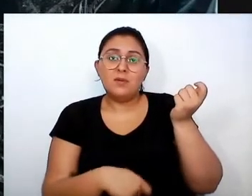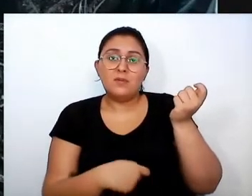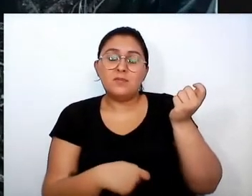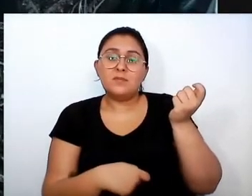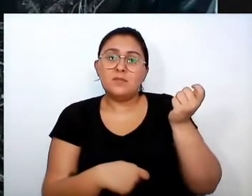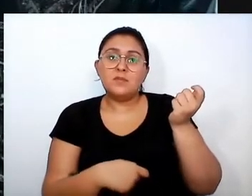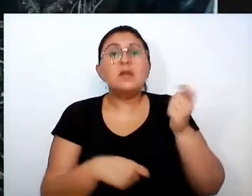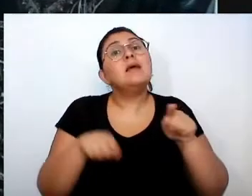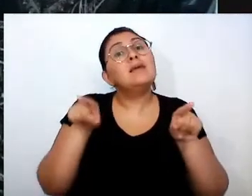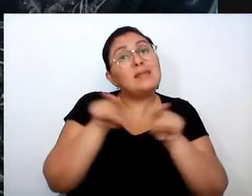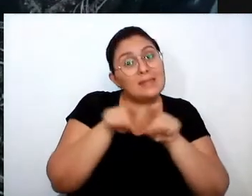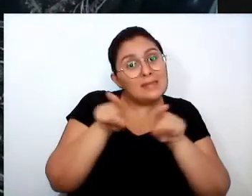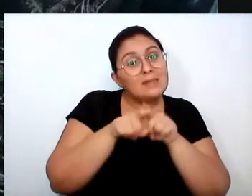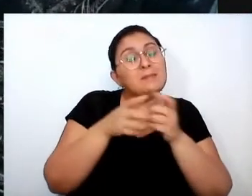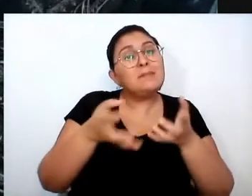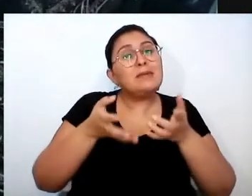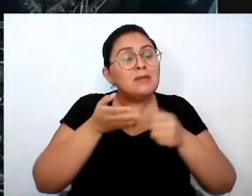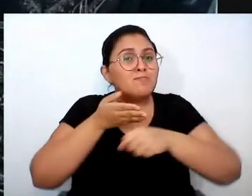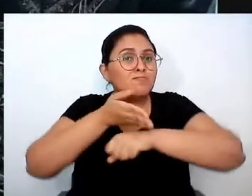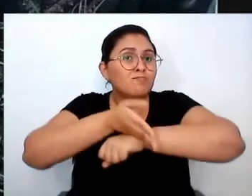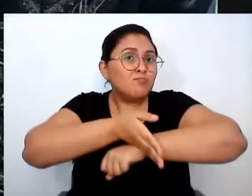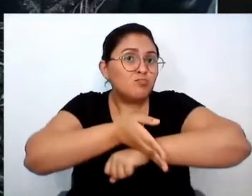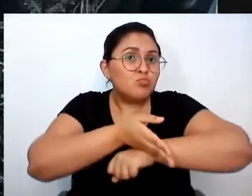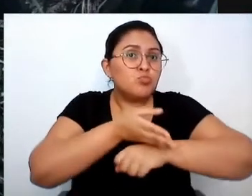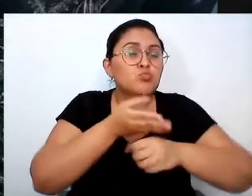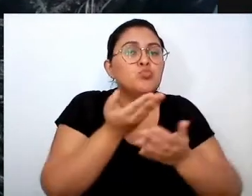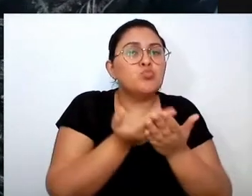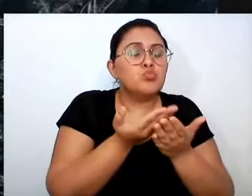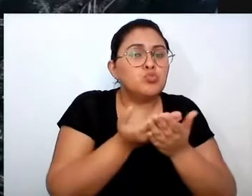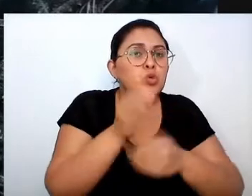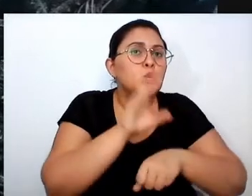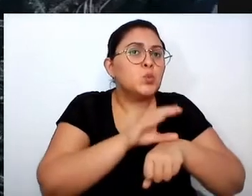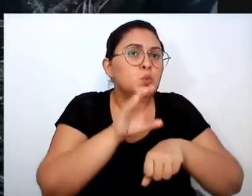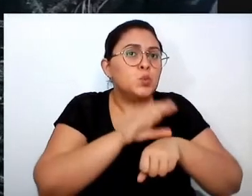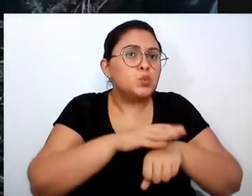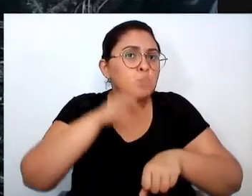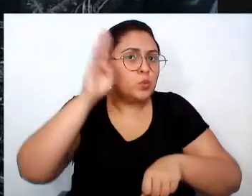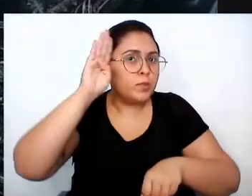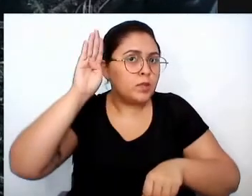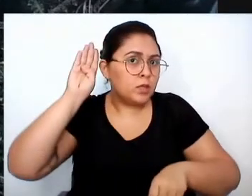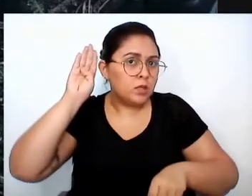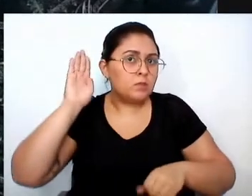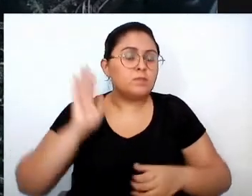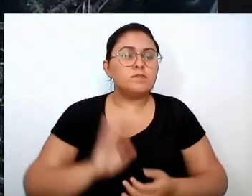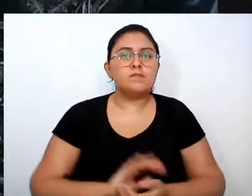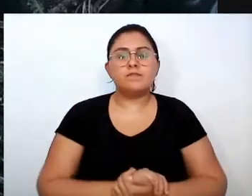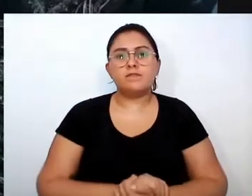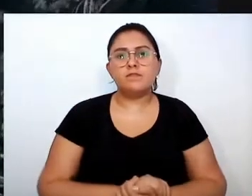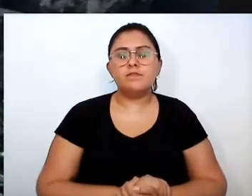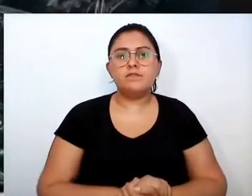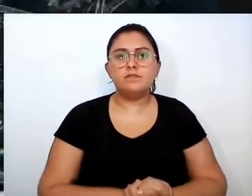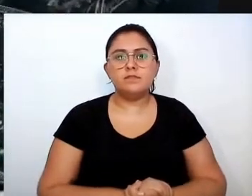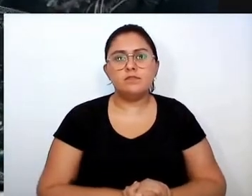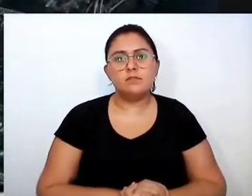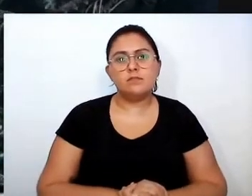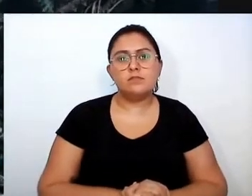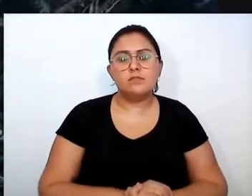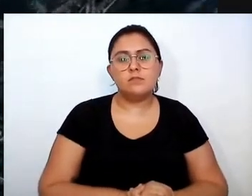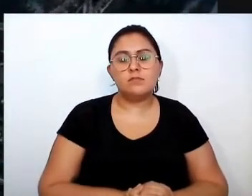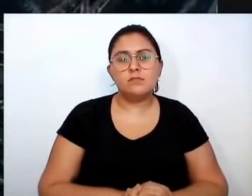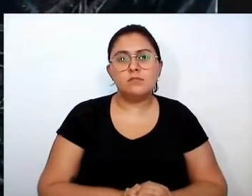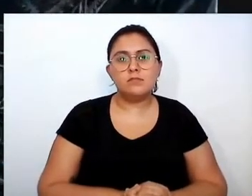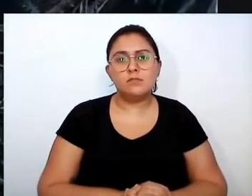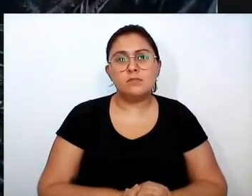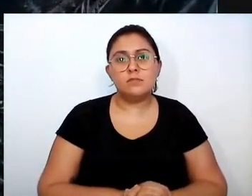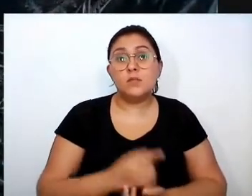tinha vontade, sim, de ingressar num curso superior, mas não tinha ideia de como, né? Tanto é Uhum. que eu